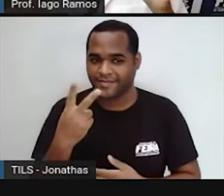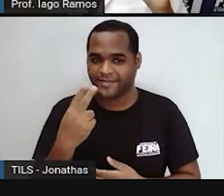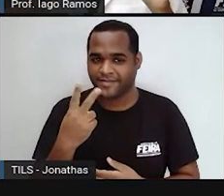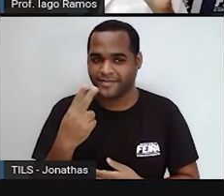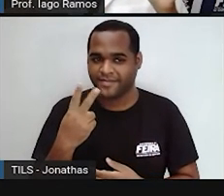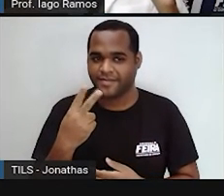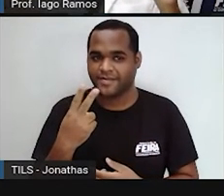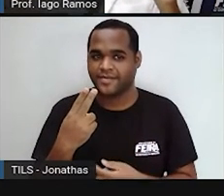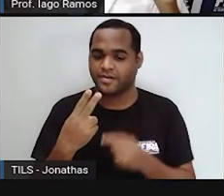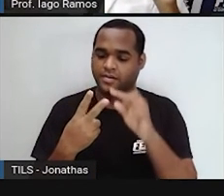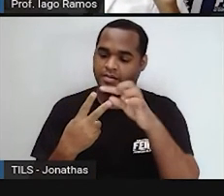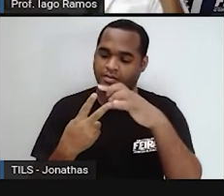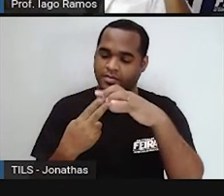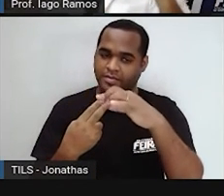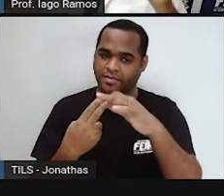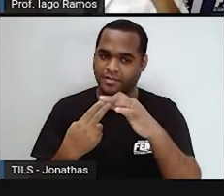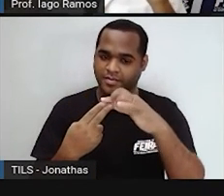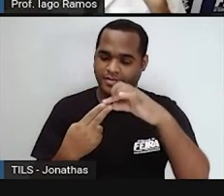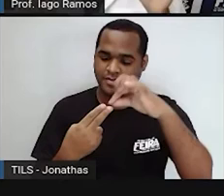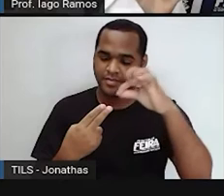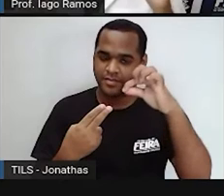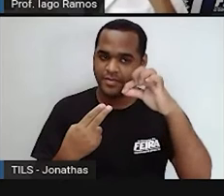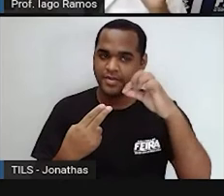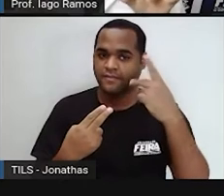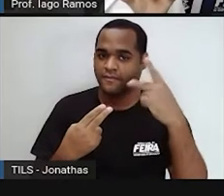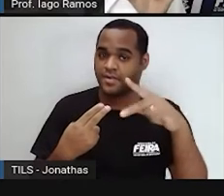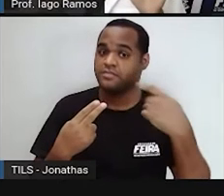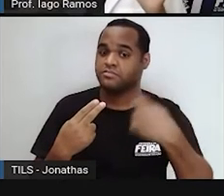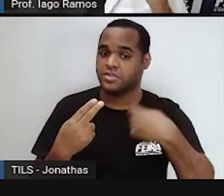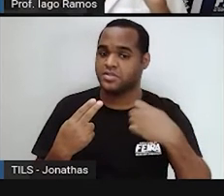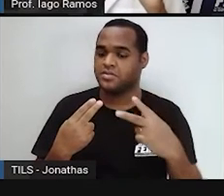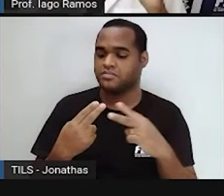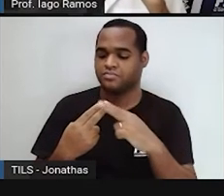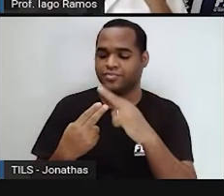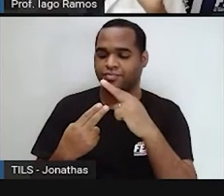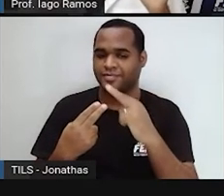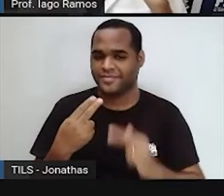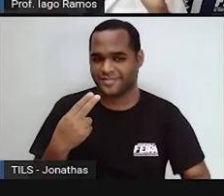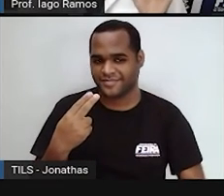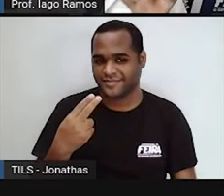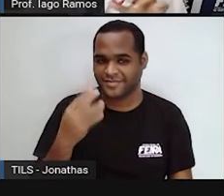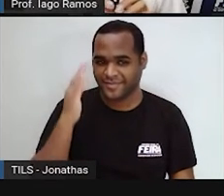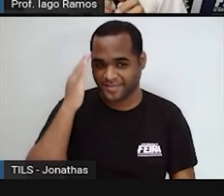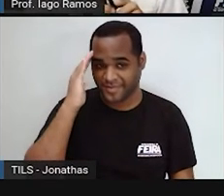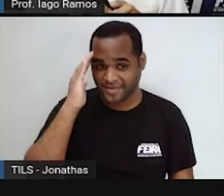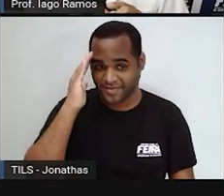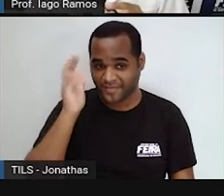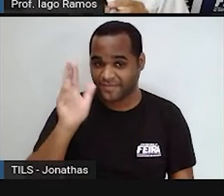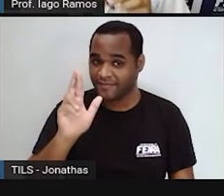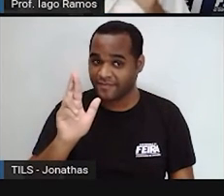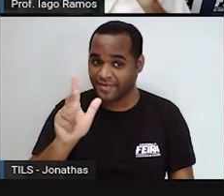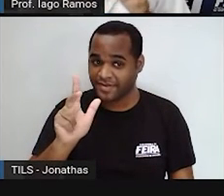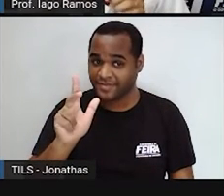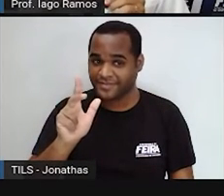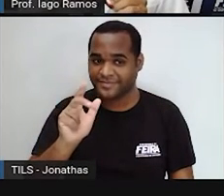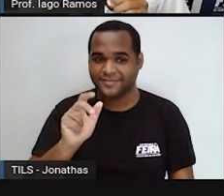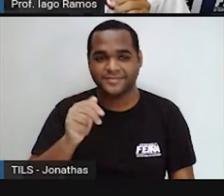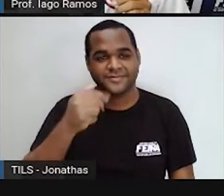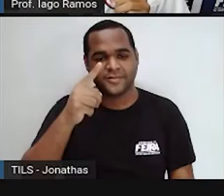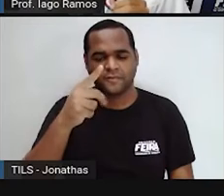é uma tesoura de ponta certo mas aí para você o legal mesmo é uma tesourinha em ponta tá